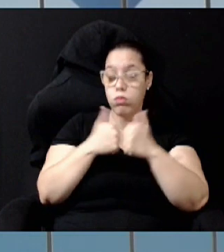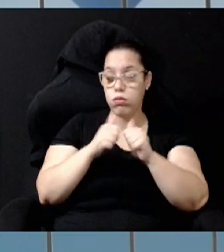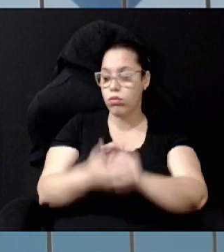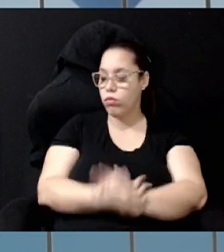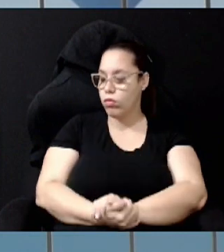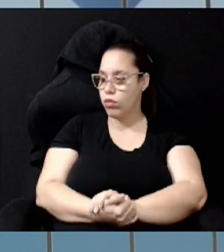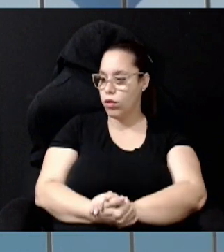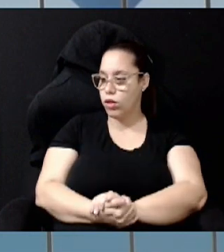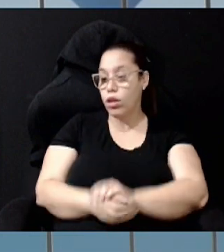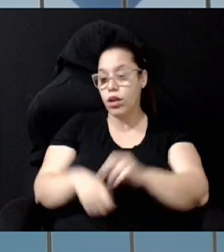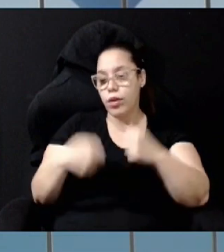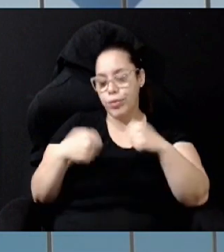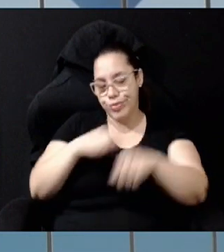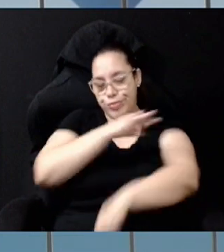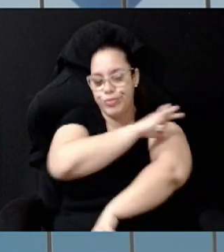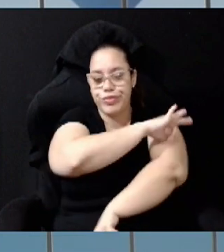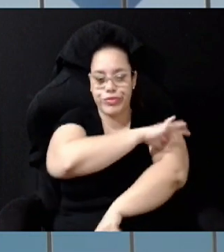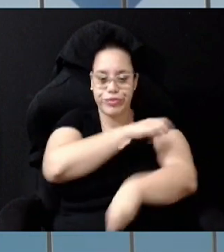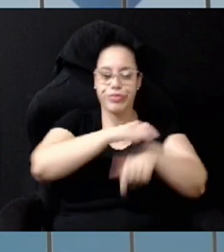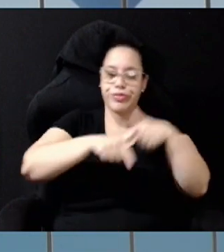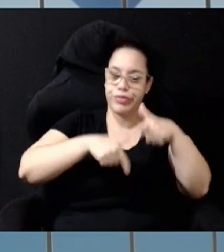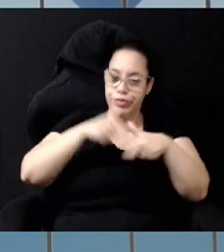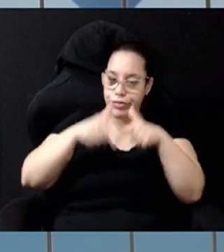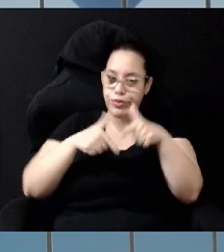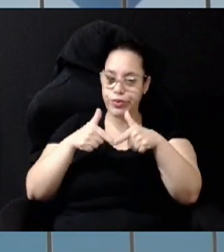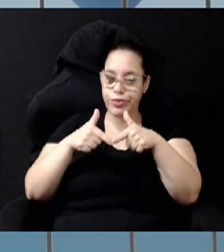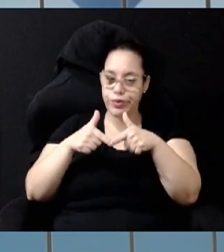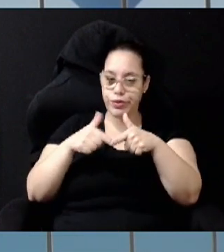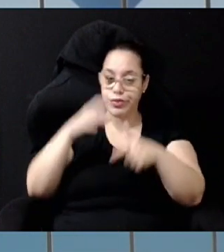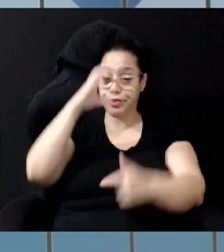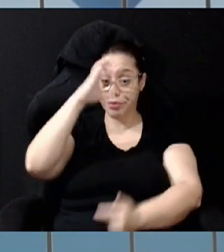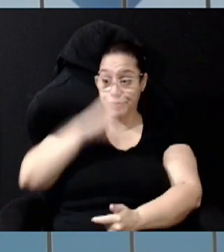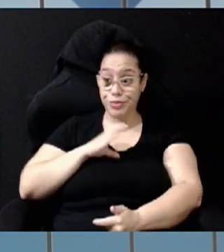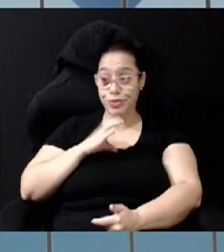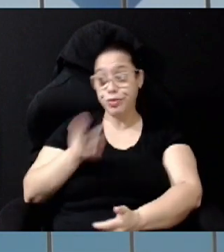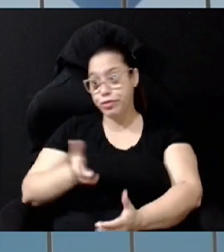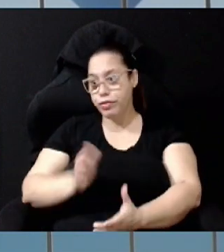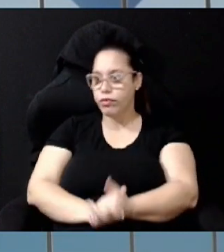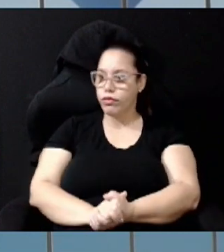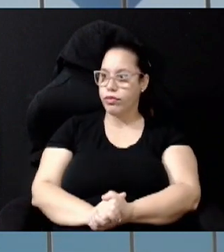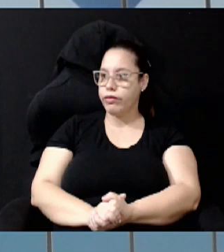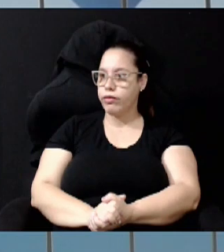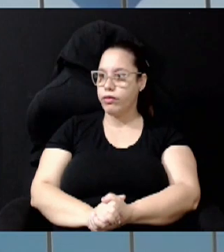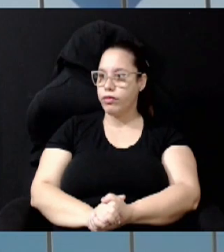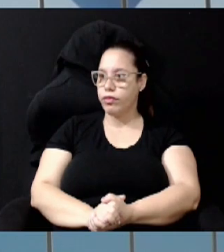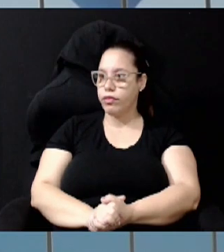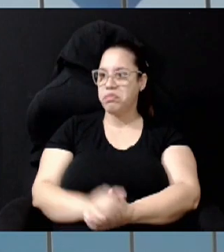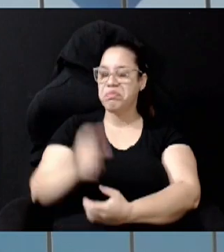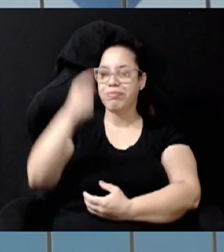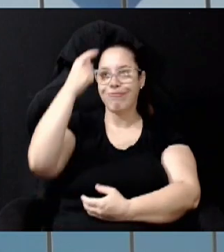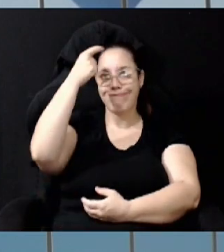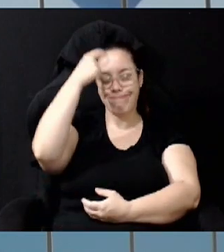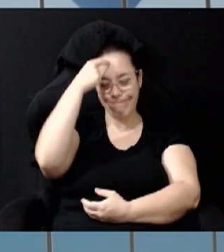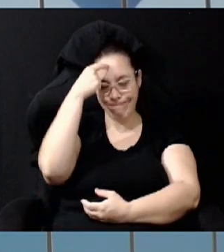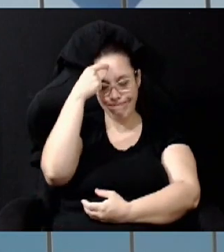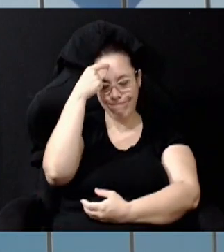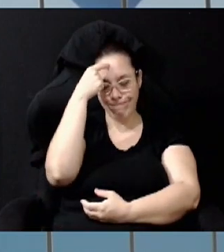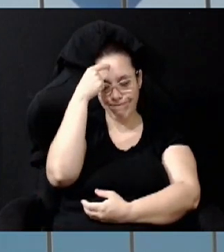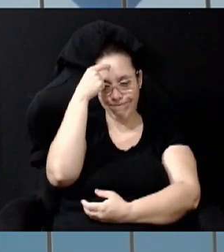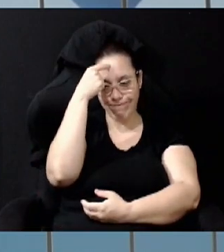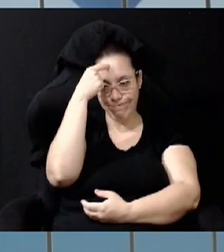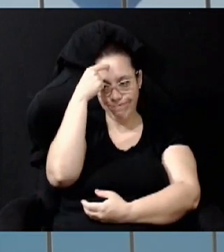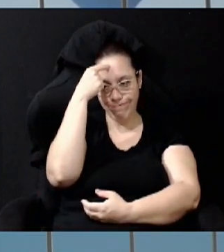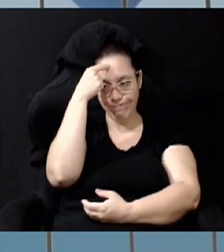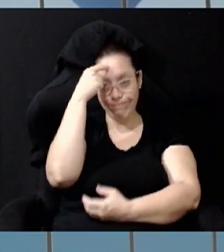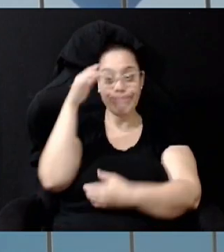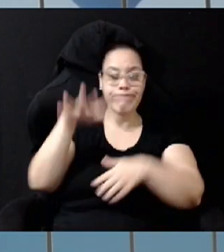você trabalhar até para esse cidadão ele passar a ter mais consciência, solicitar mais e